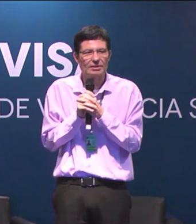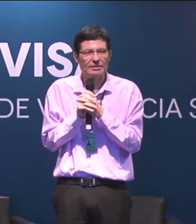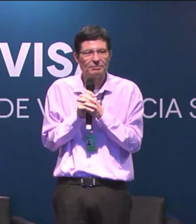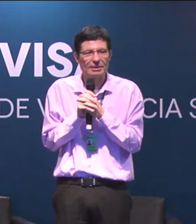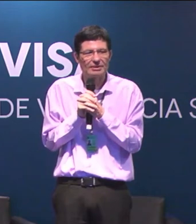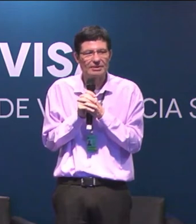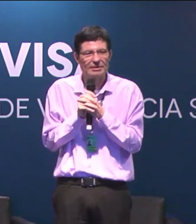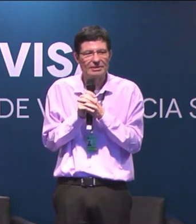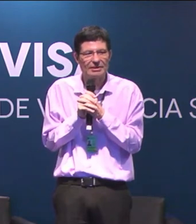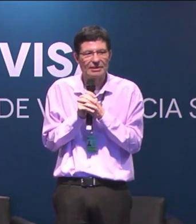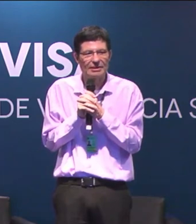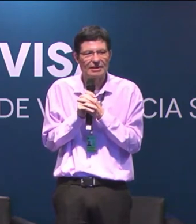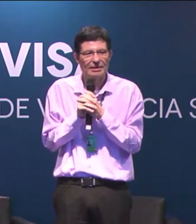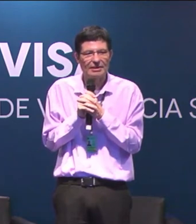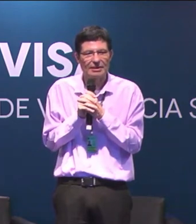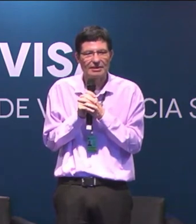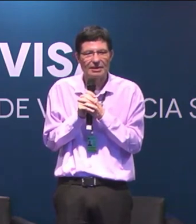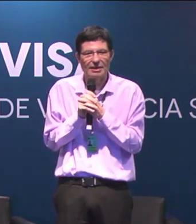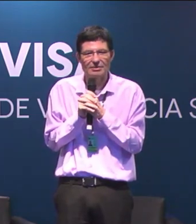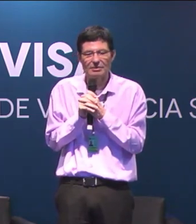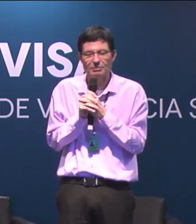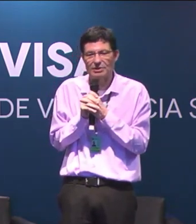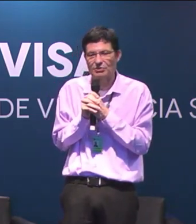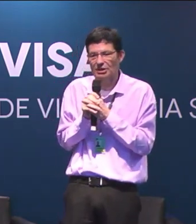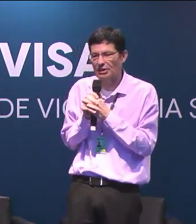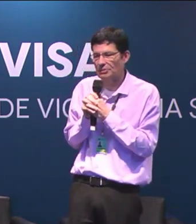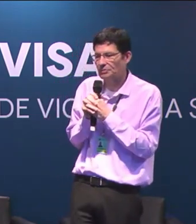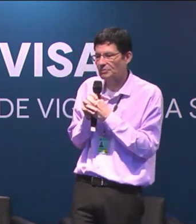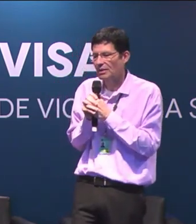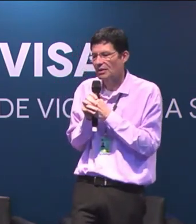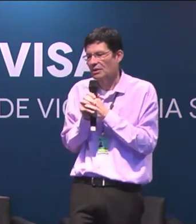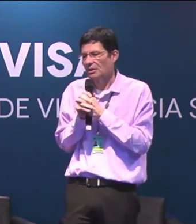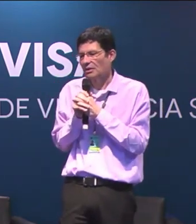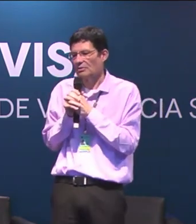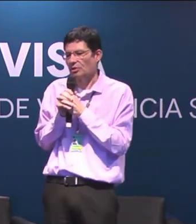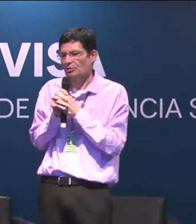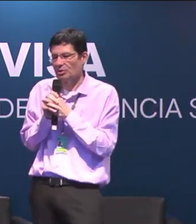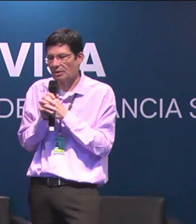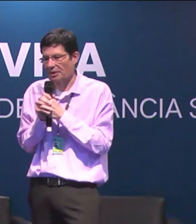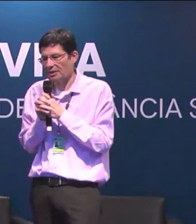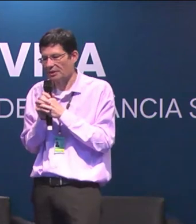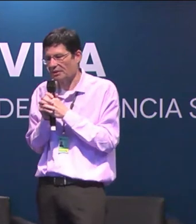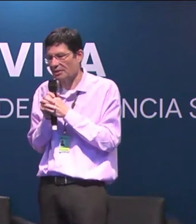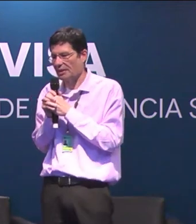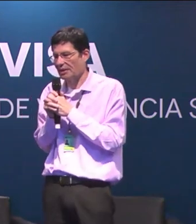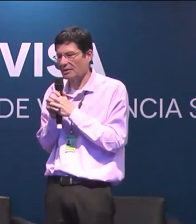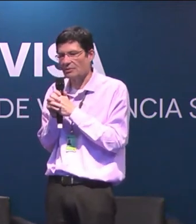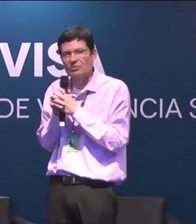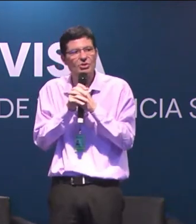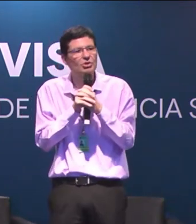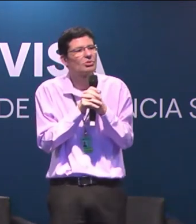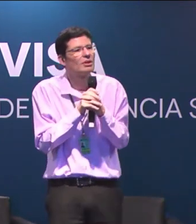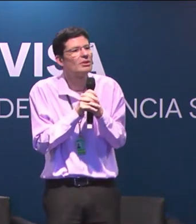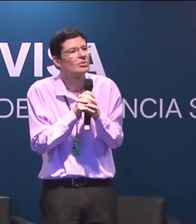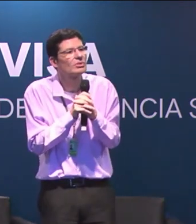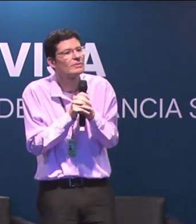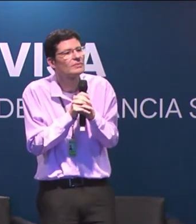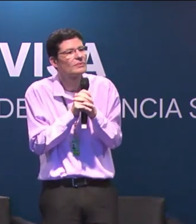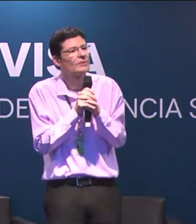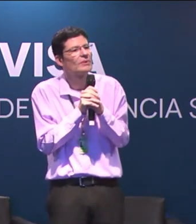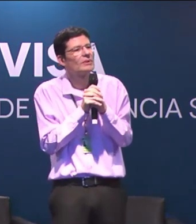nessa parte da tarde, nossa parte final, nós vamos apresentar um vídeo, não é isso?